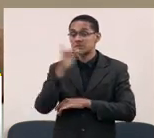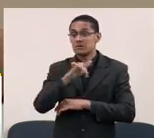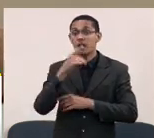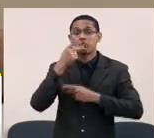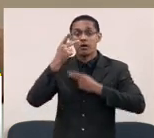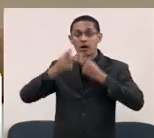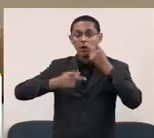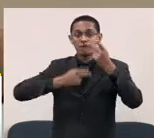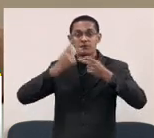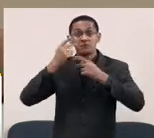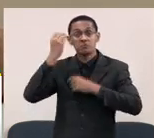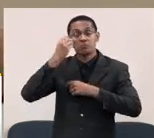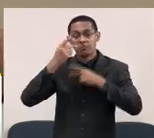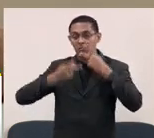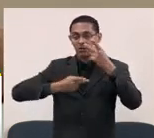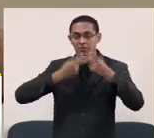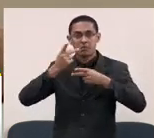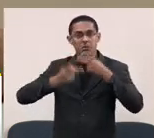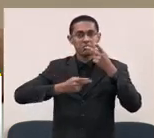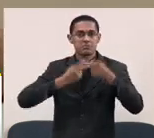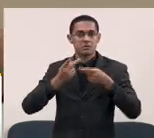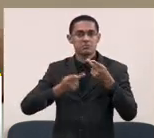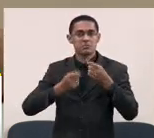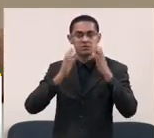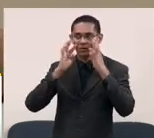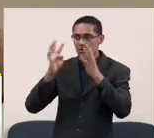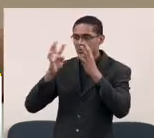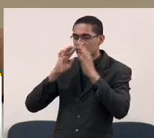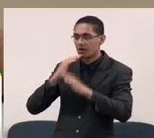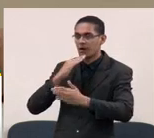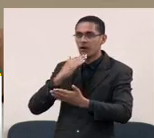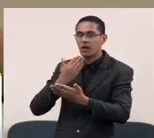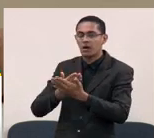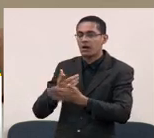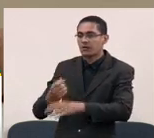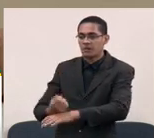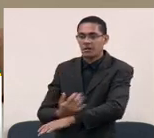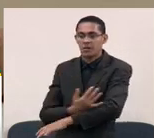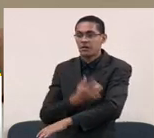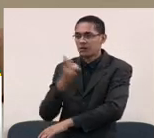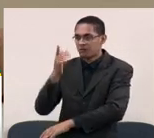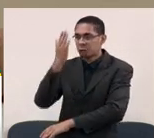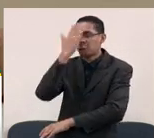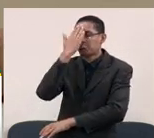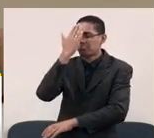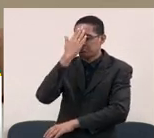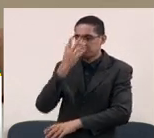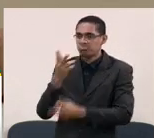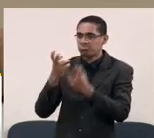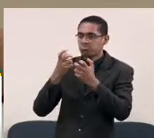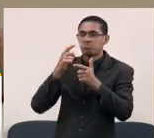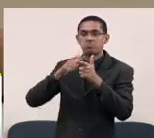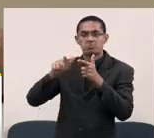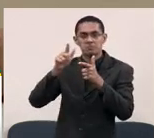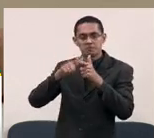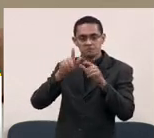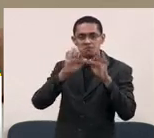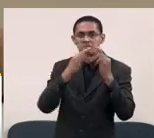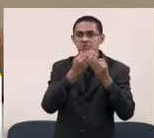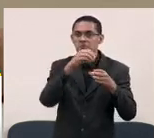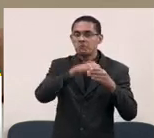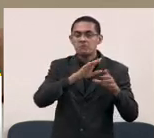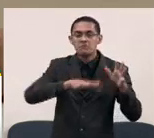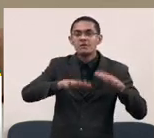cotidiano, é que faz com que a gente possa ouvir e entender a dificuldade que tem uma família com